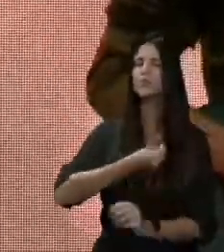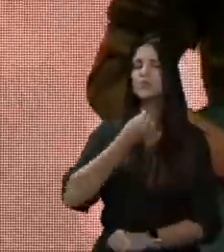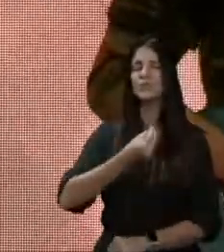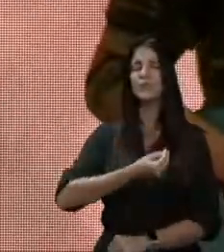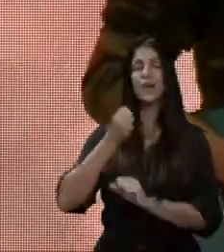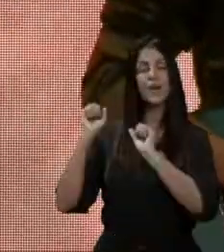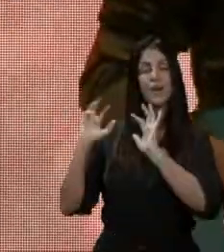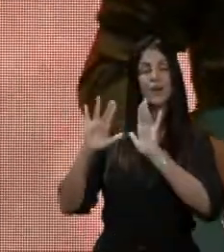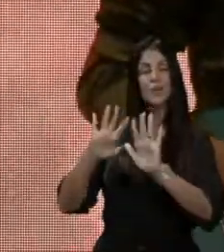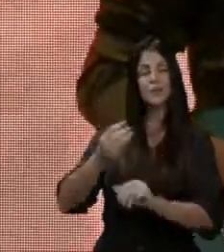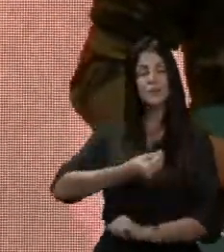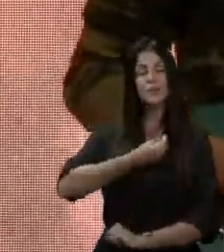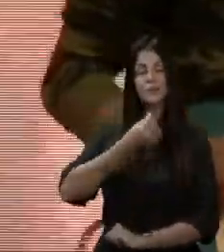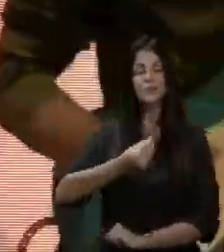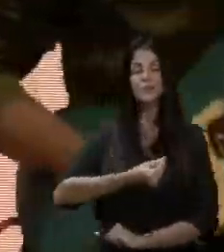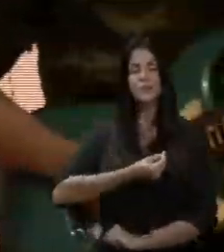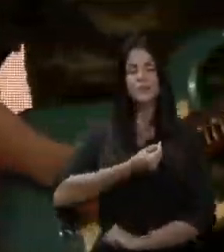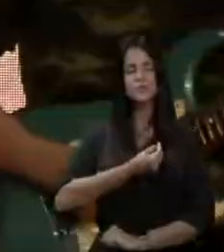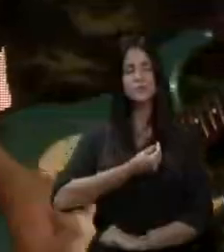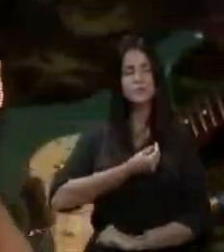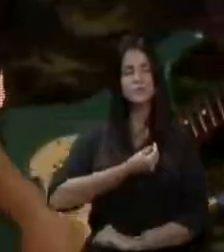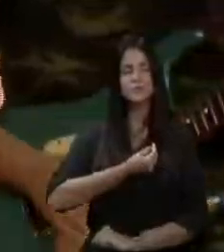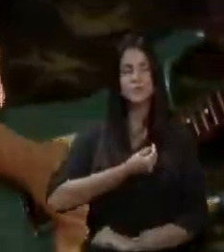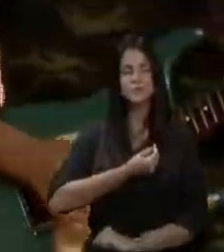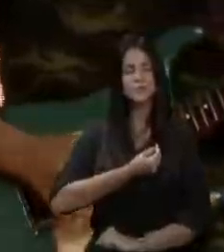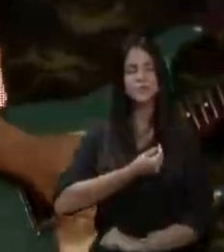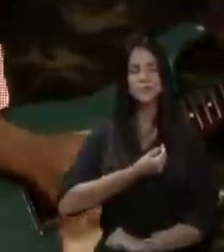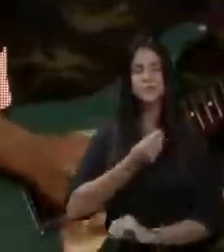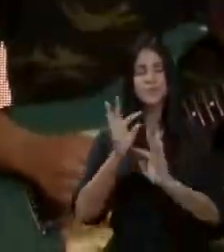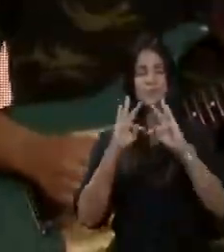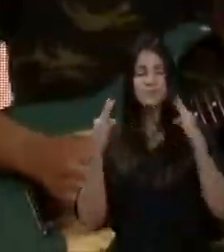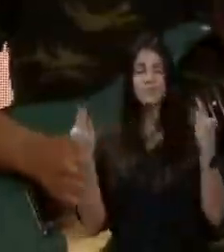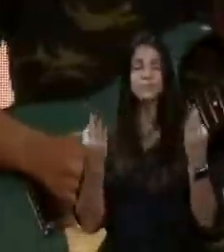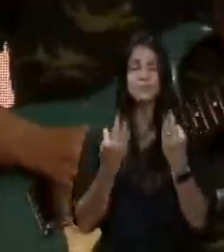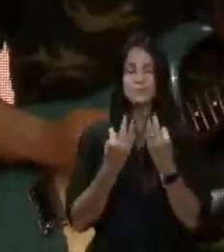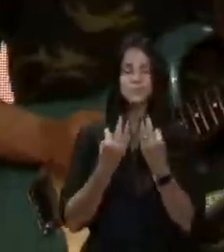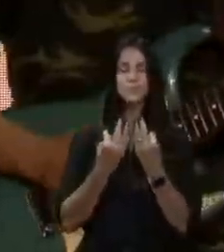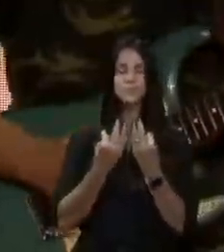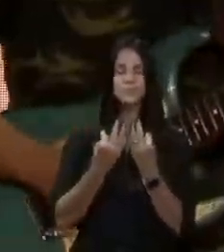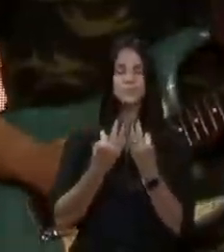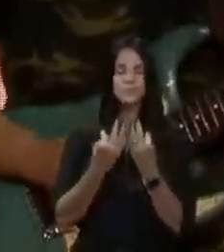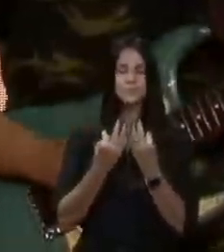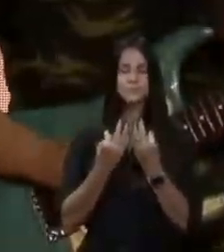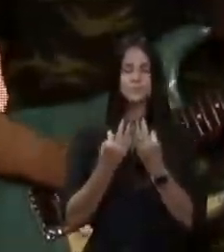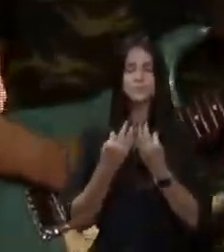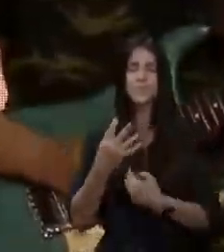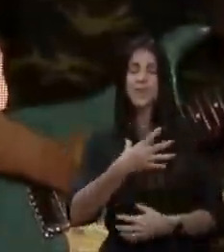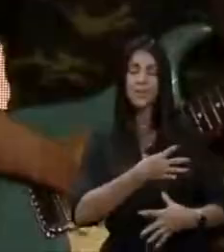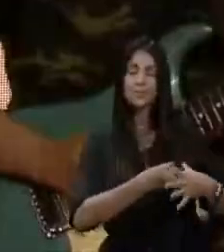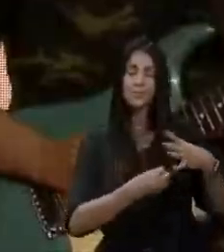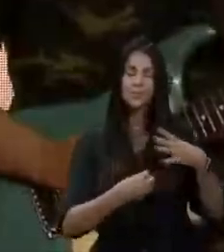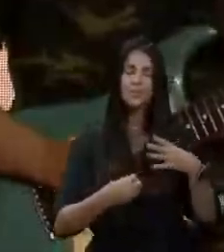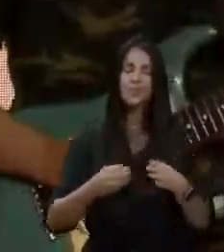a minha vida e da minha família o que os meus